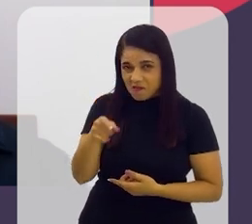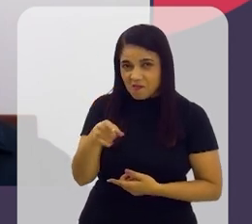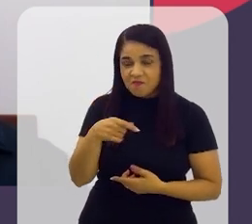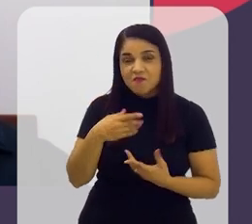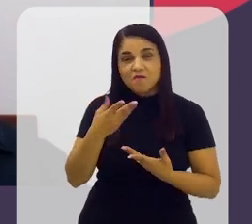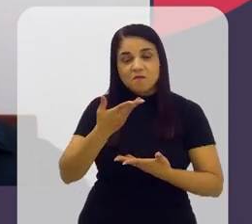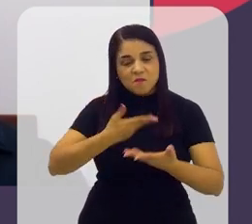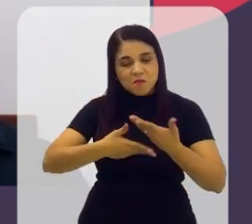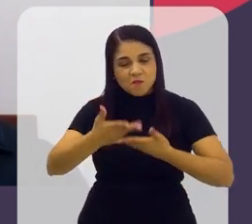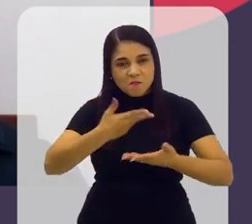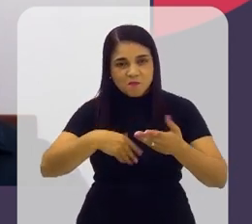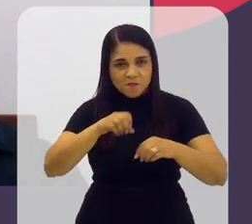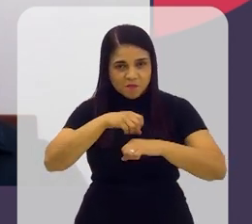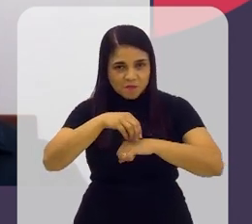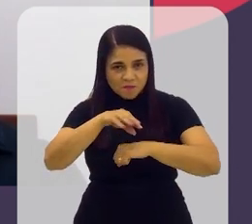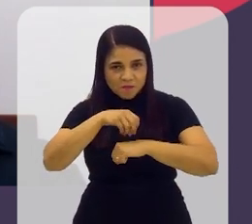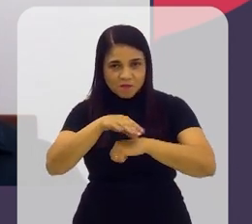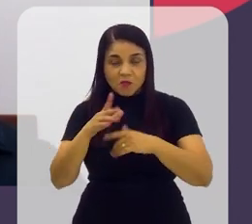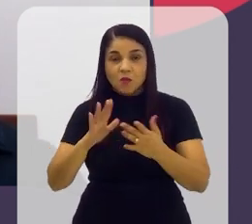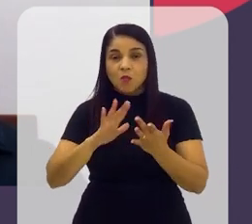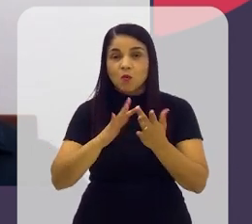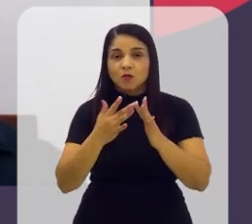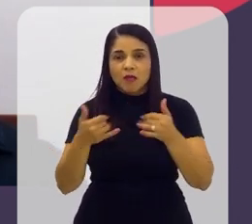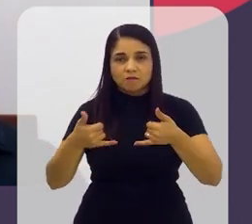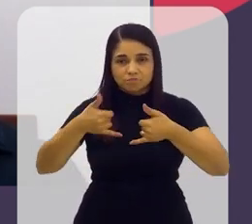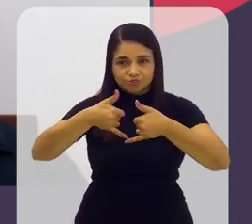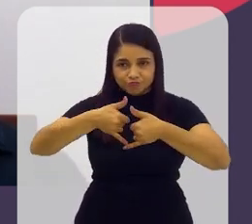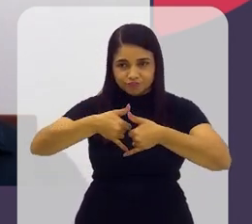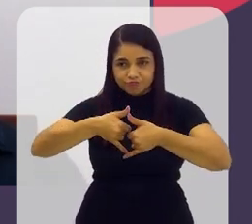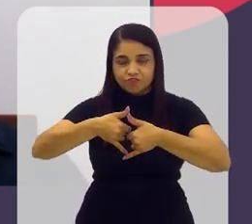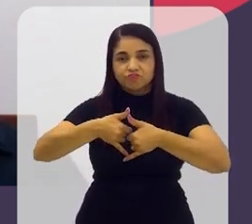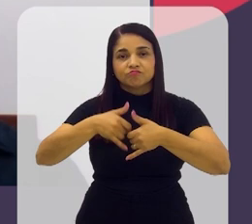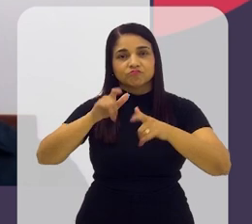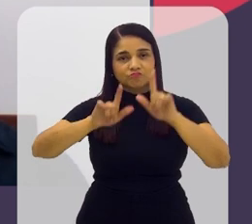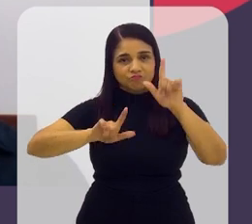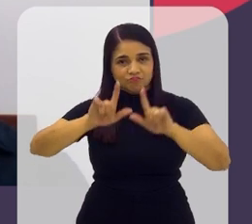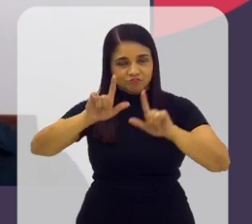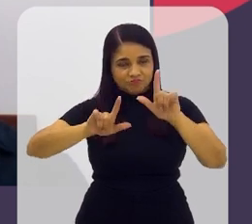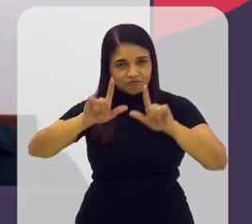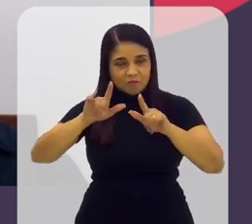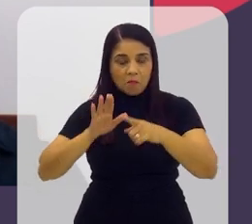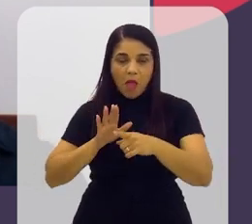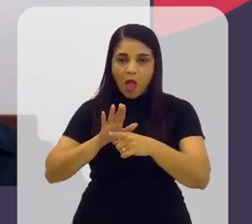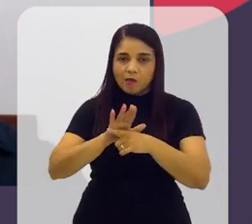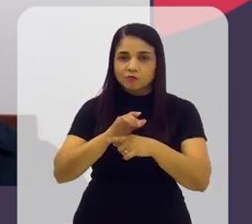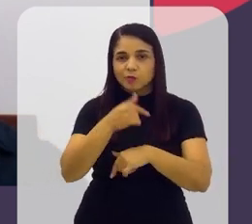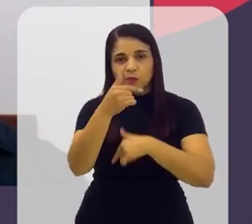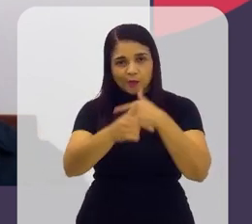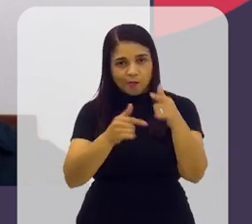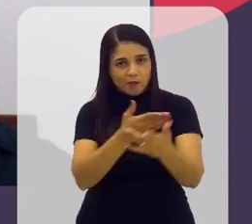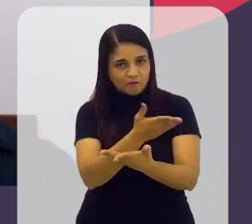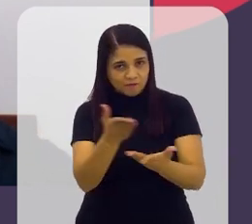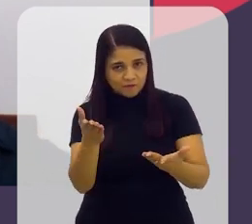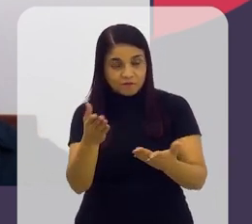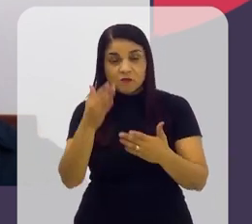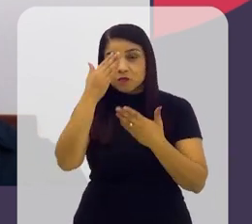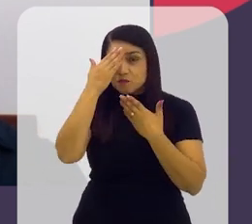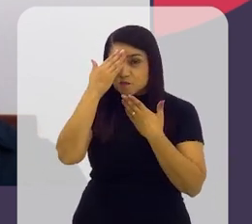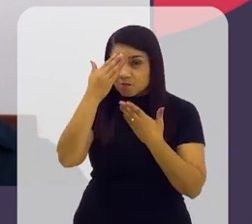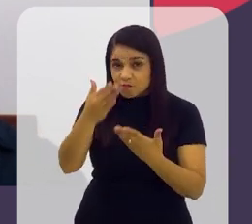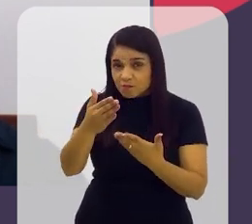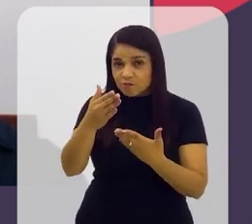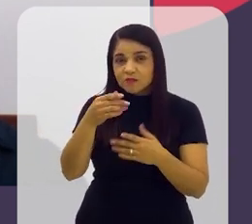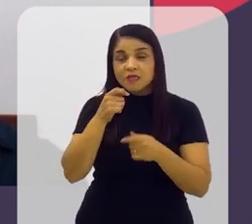vai compartilhar aqui o contato de vocês também no nosso programa para ajudar aí nesse trabalho de vocês. E